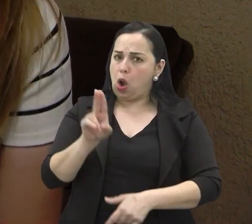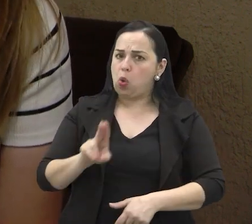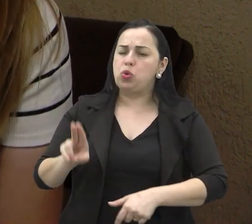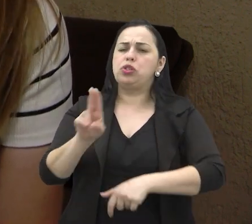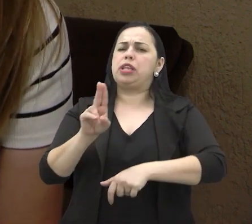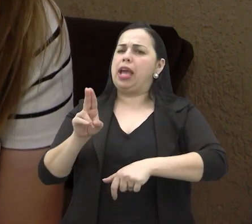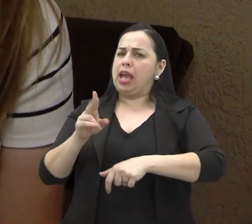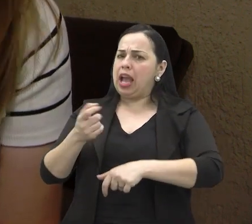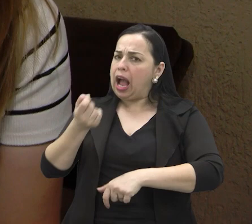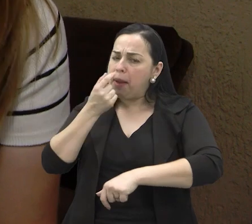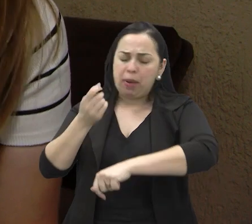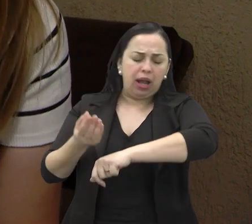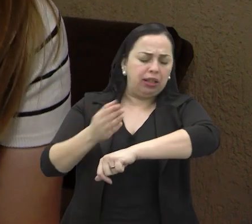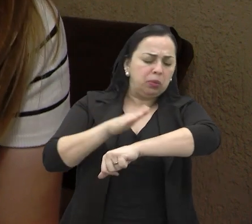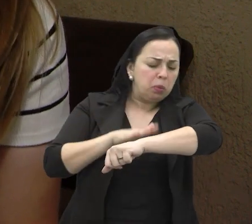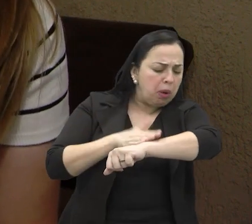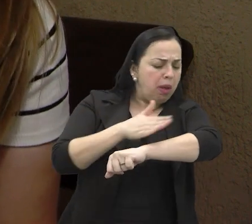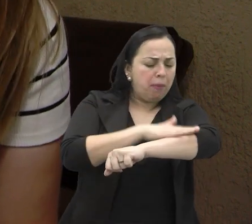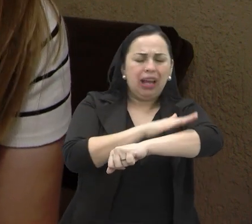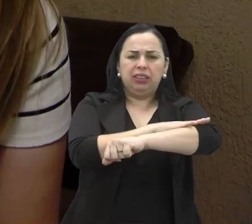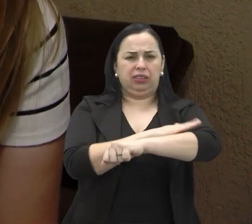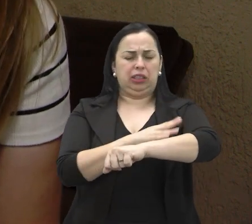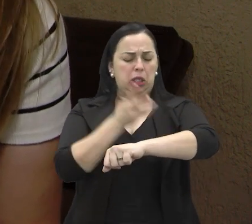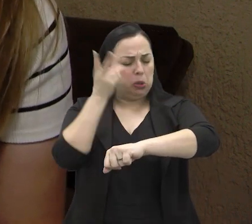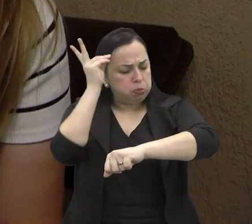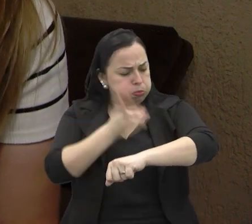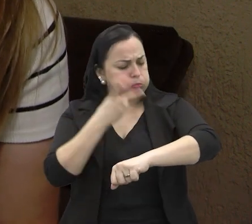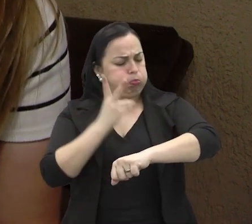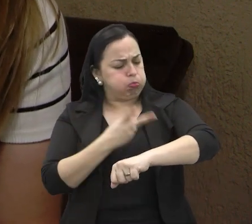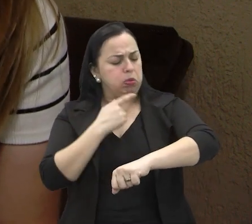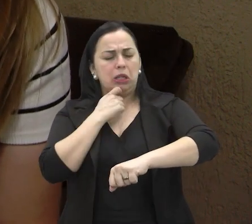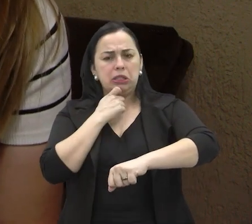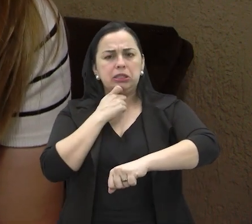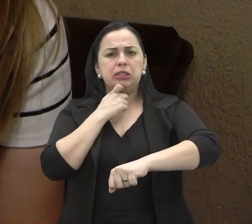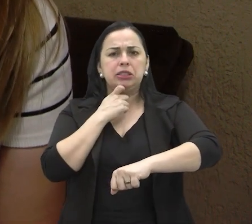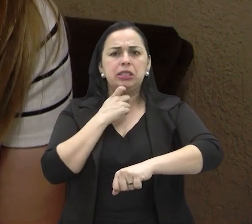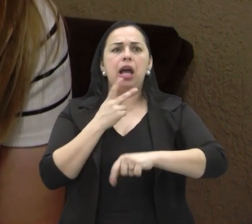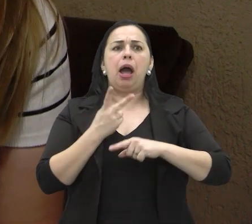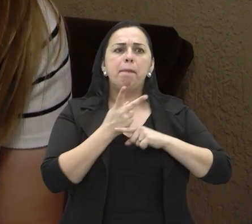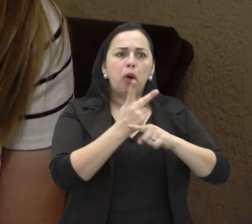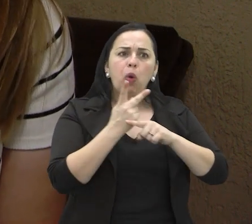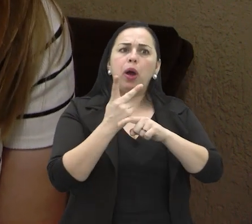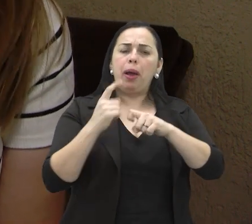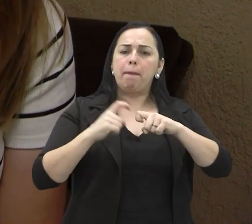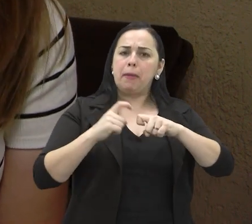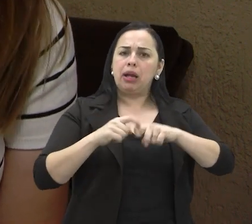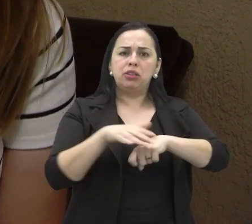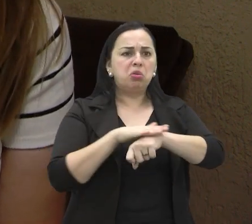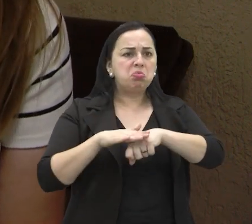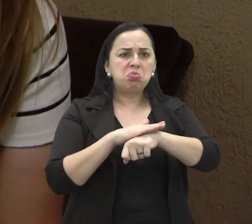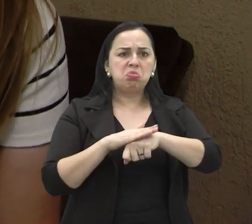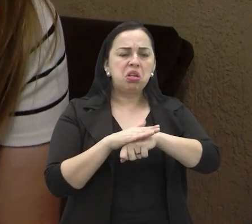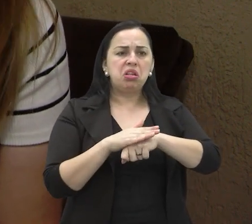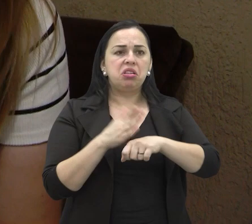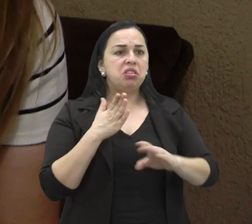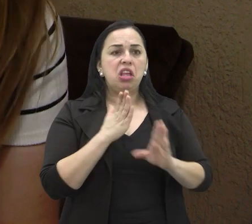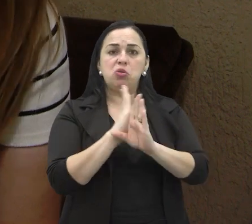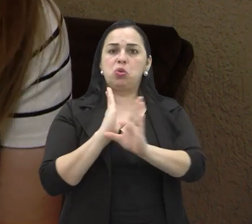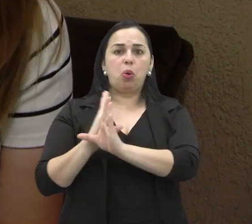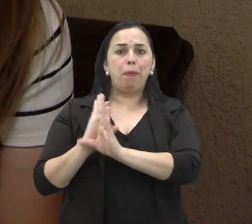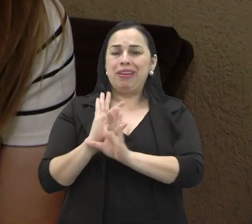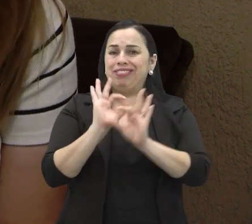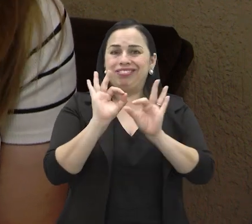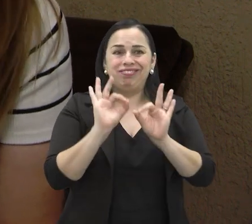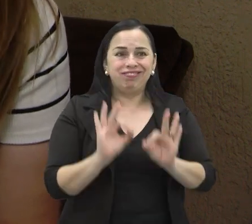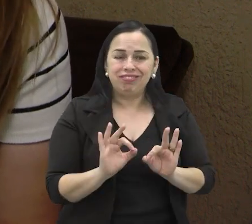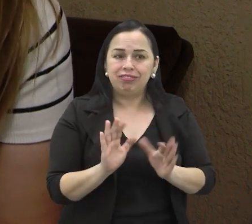usei várias pomadas, tomei vários medicamentos e nada. Aí, procurando vários dermatologistas e